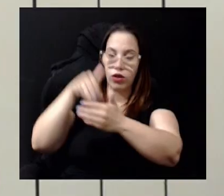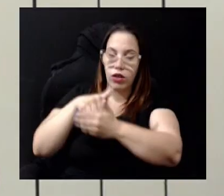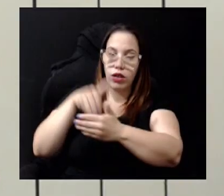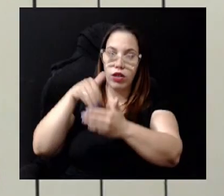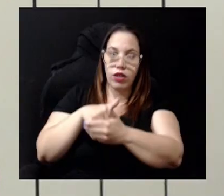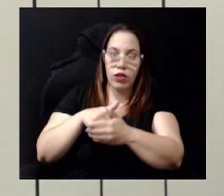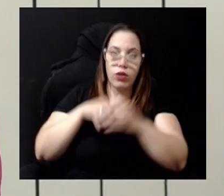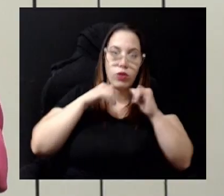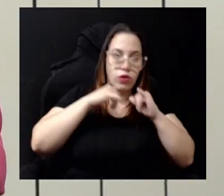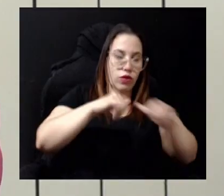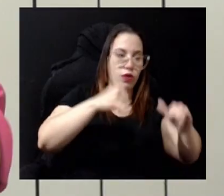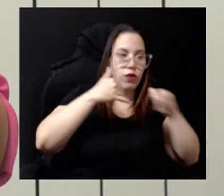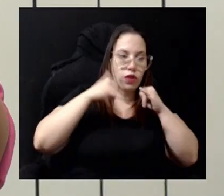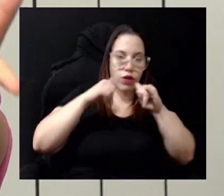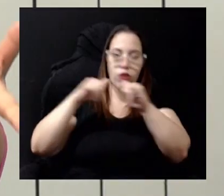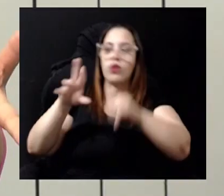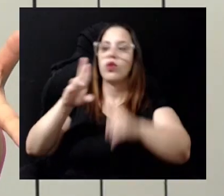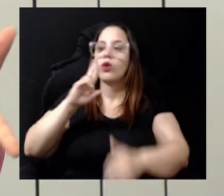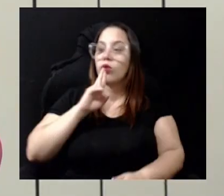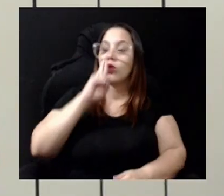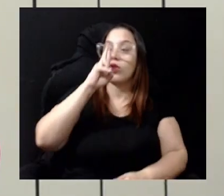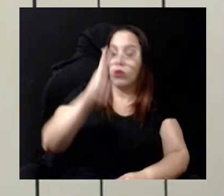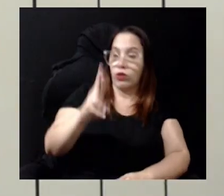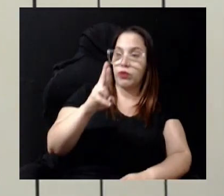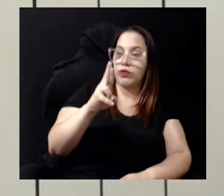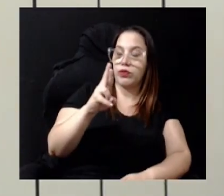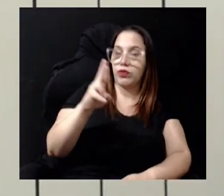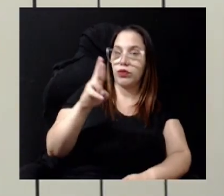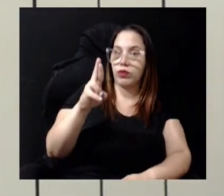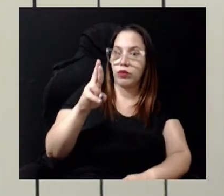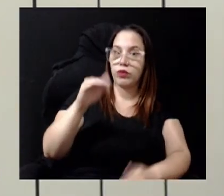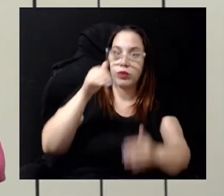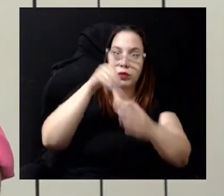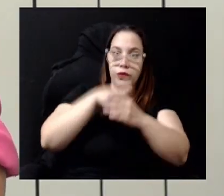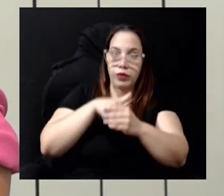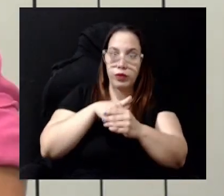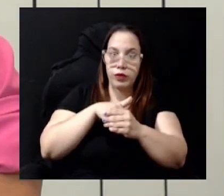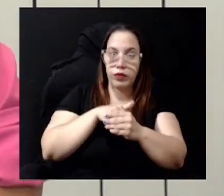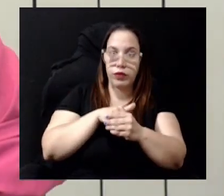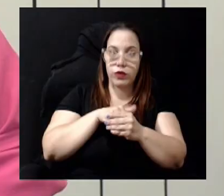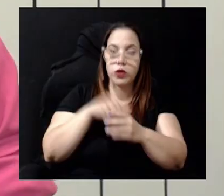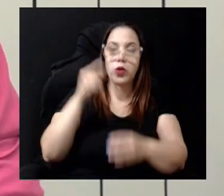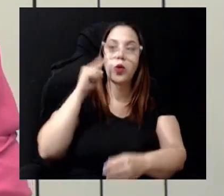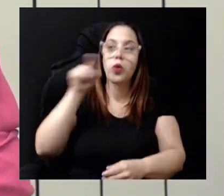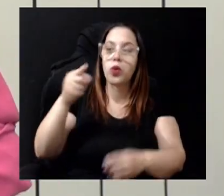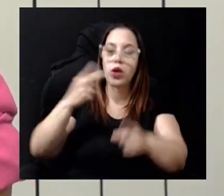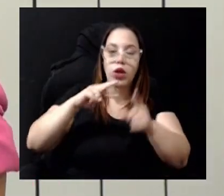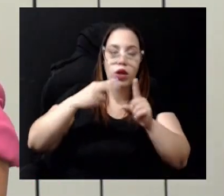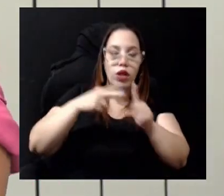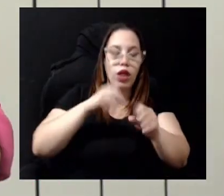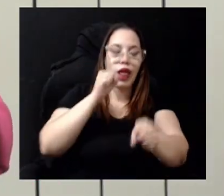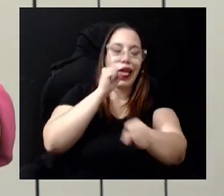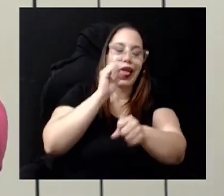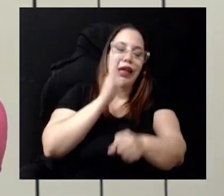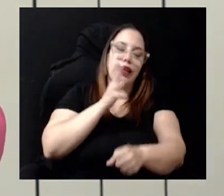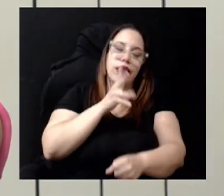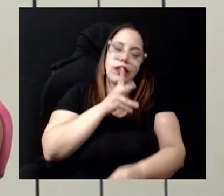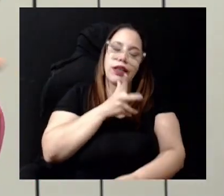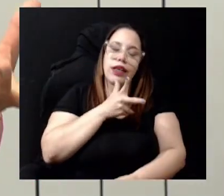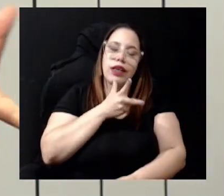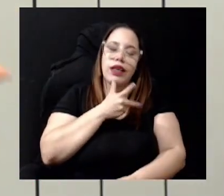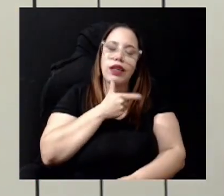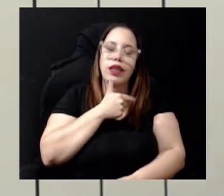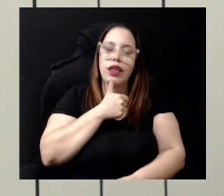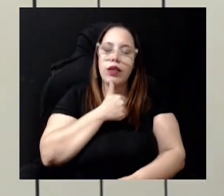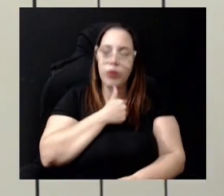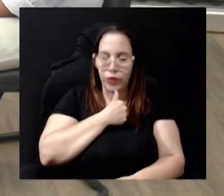seus resultados, do resultado das eleições. Então, no seu ponto de vista, essa demora em definir ou